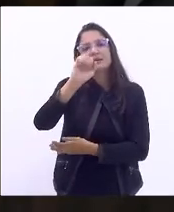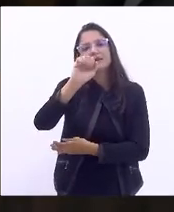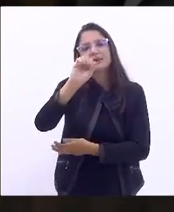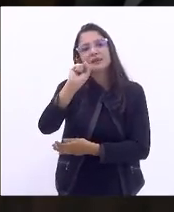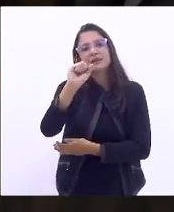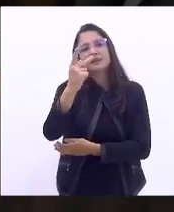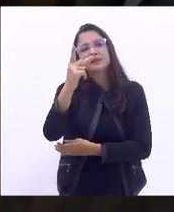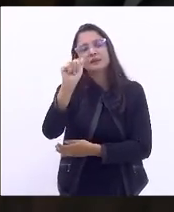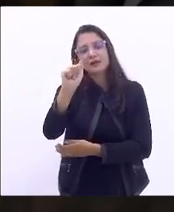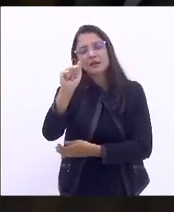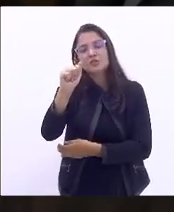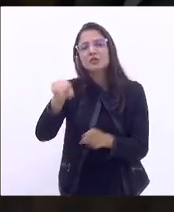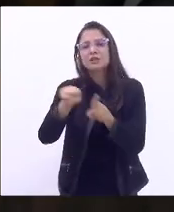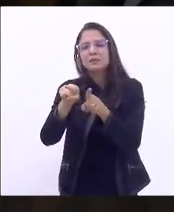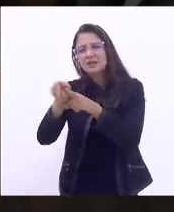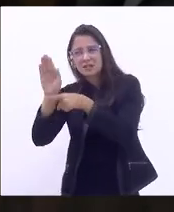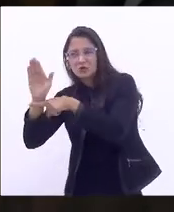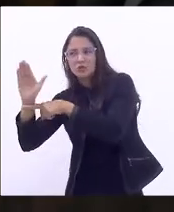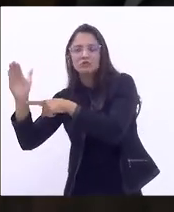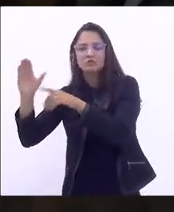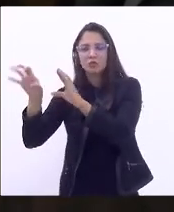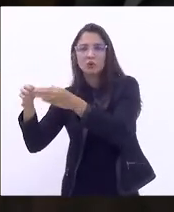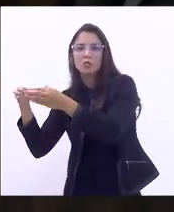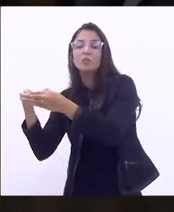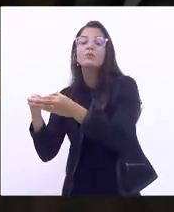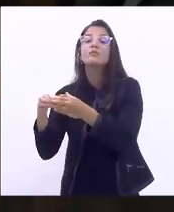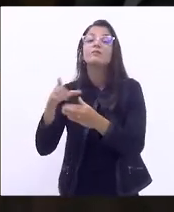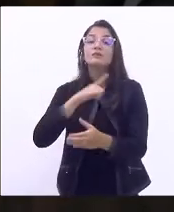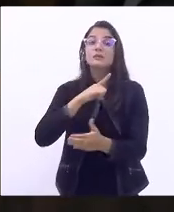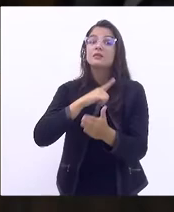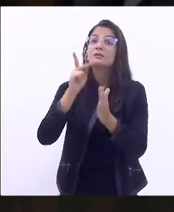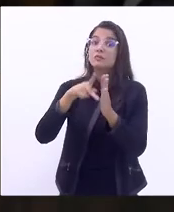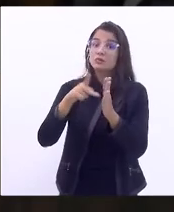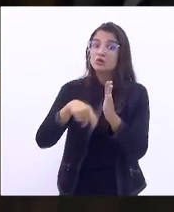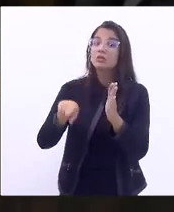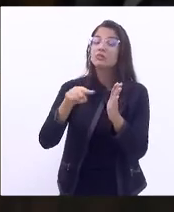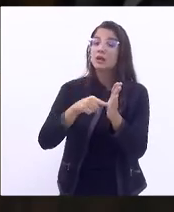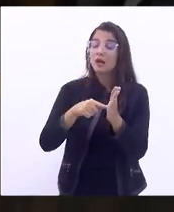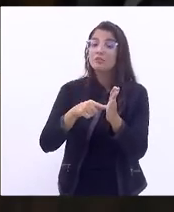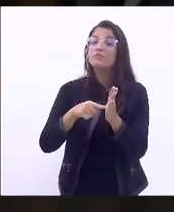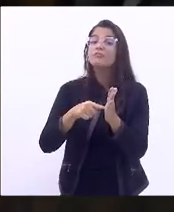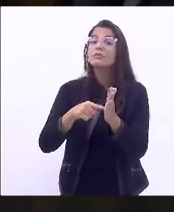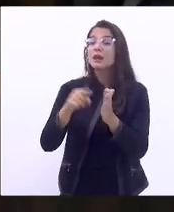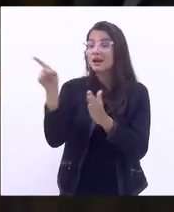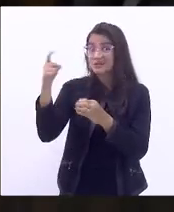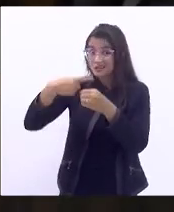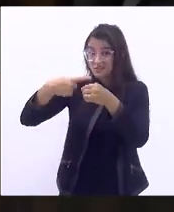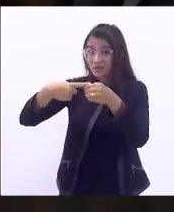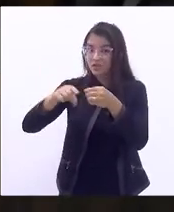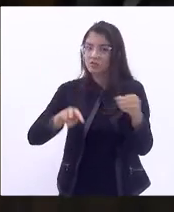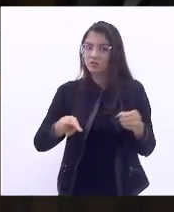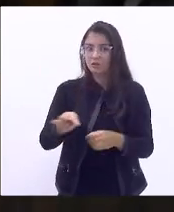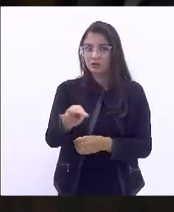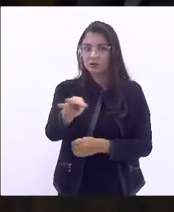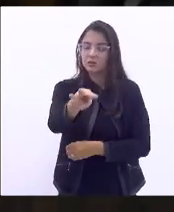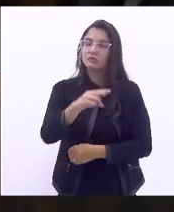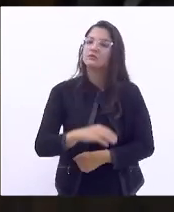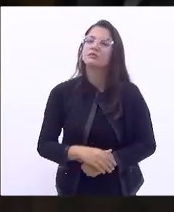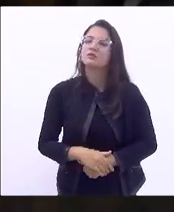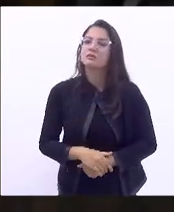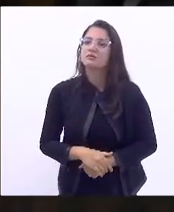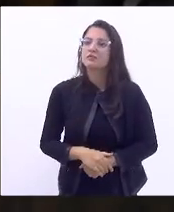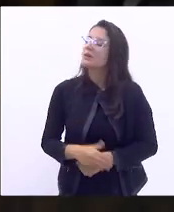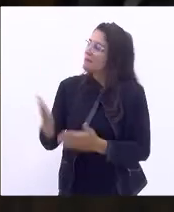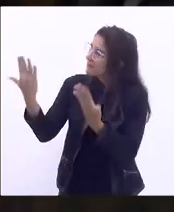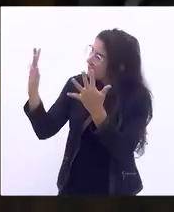um projeto de uma implantação de uma DEAN no município de Três Rios e região. Parabéns, deputada, doutora